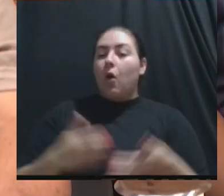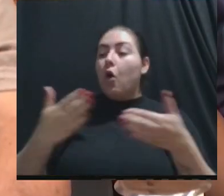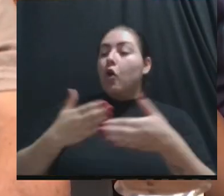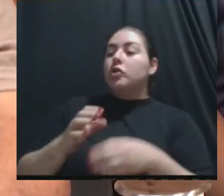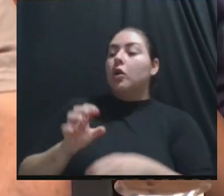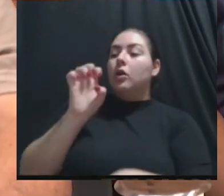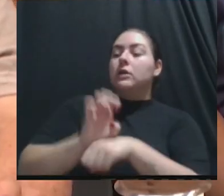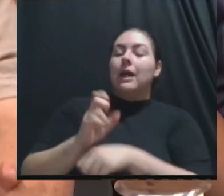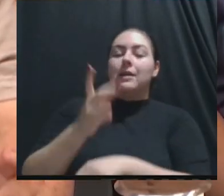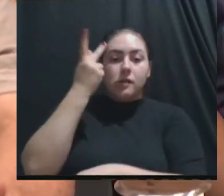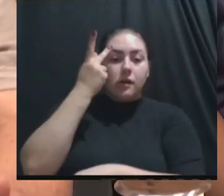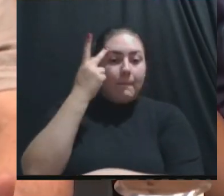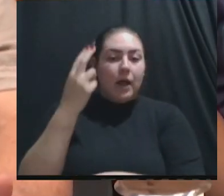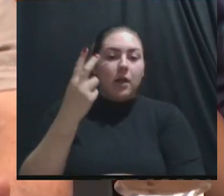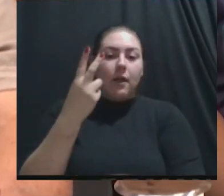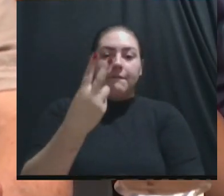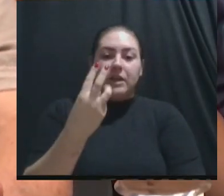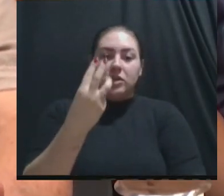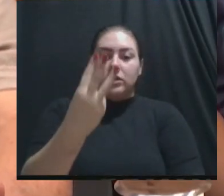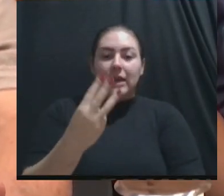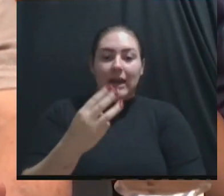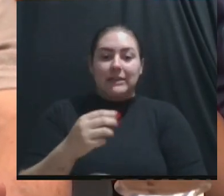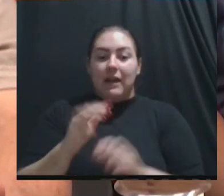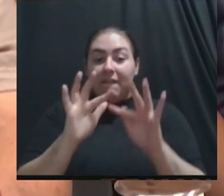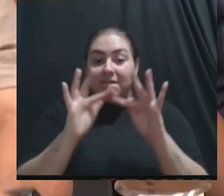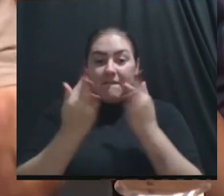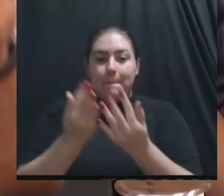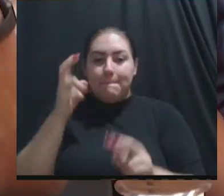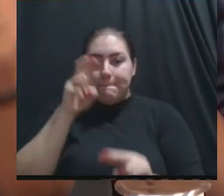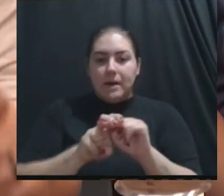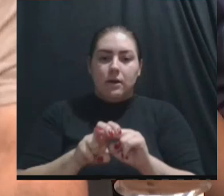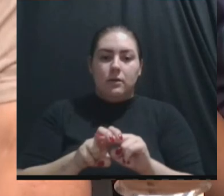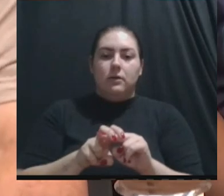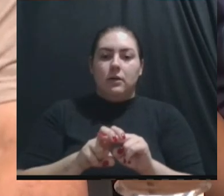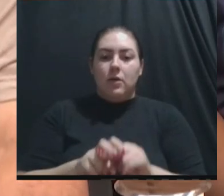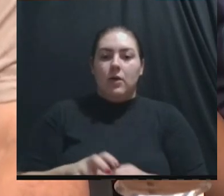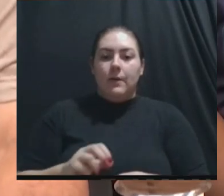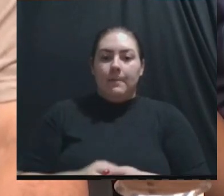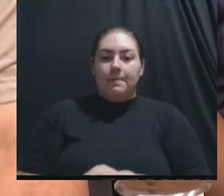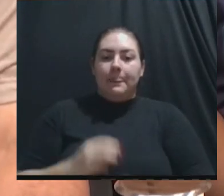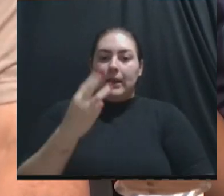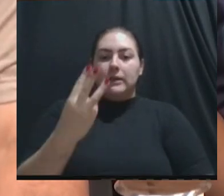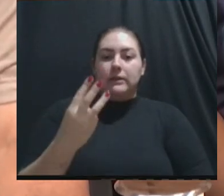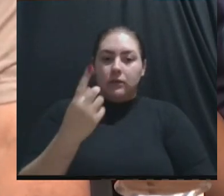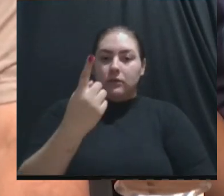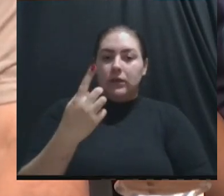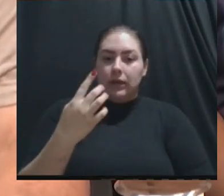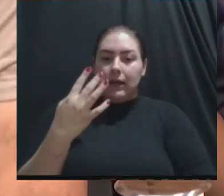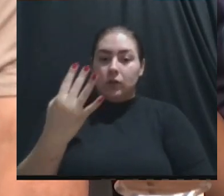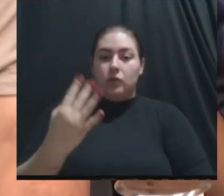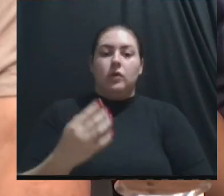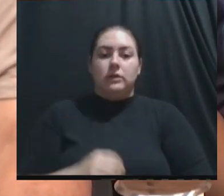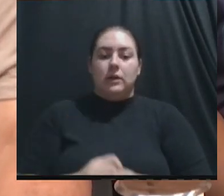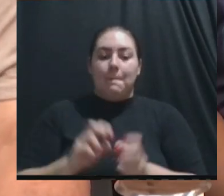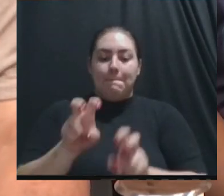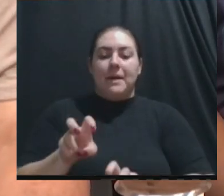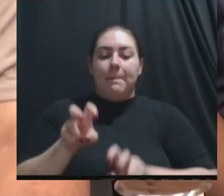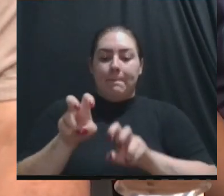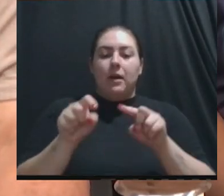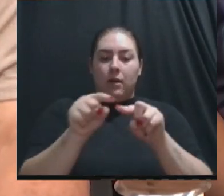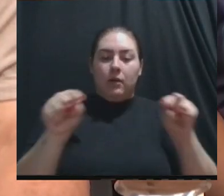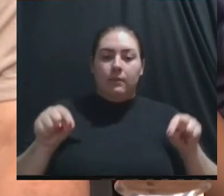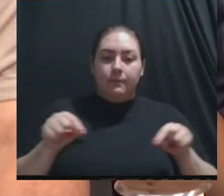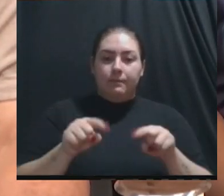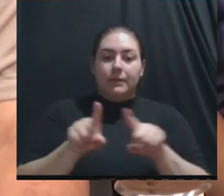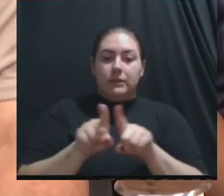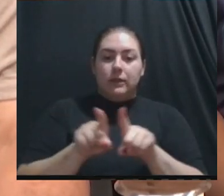famílias assentadas. Nós temos 314 assentamentos de terra, mas nós ainda temos 6.800 famílias acampadas no estado